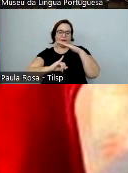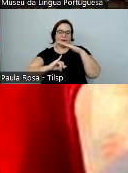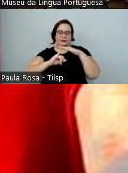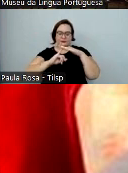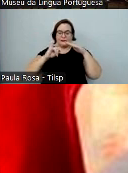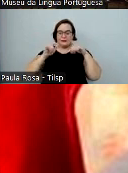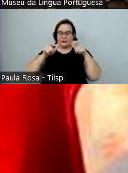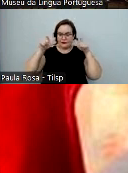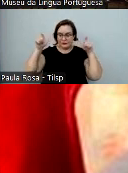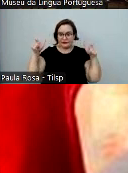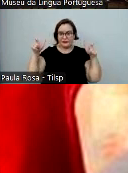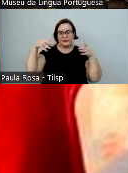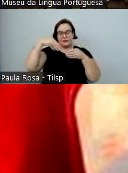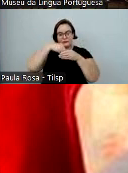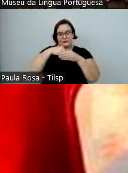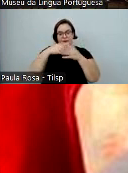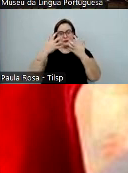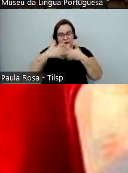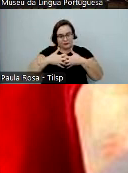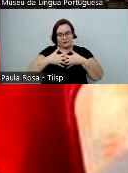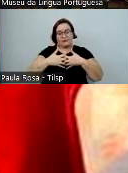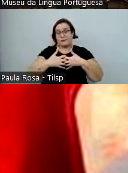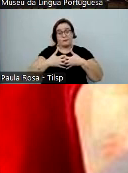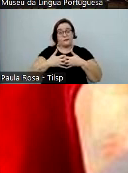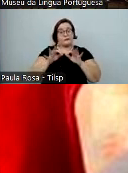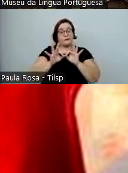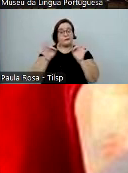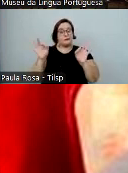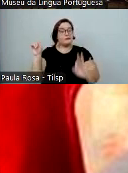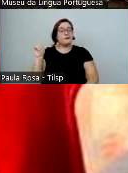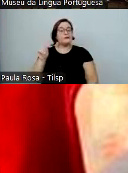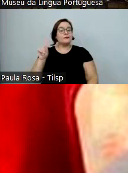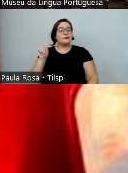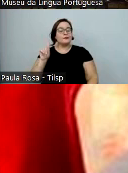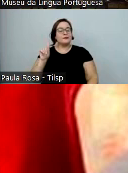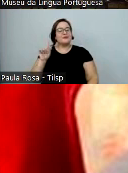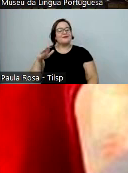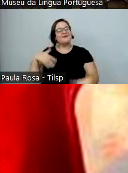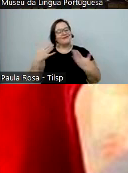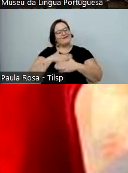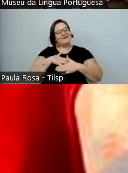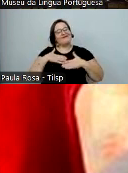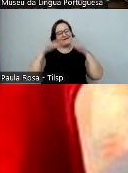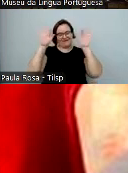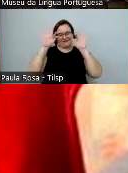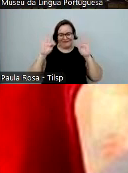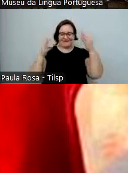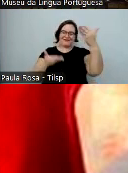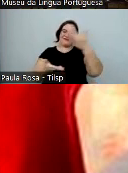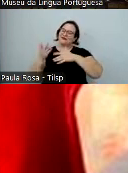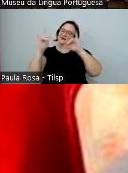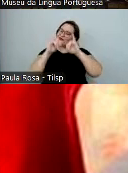dentro de uma máquina também que não é uma máquina simples e aí muito feliz de poder compartilhar com vocês esses casos